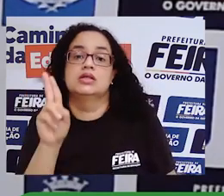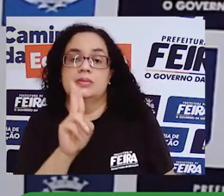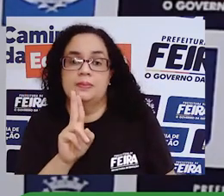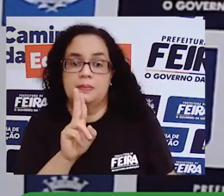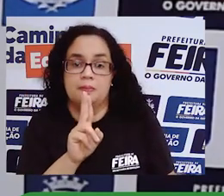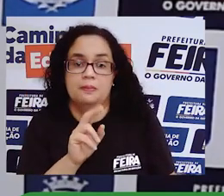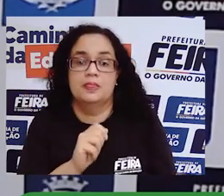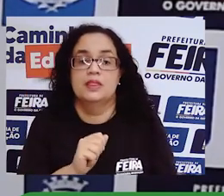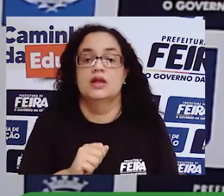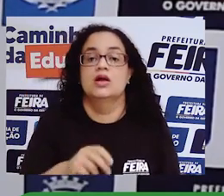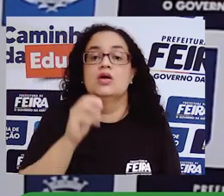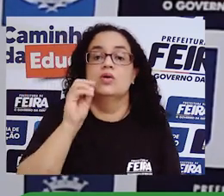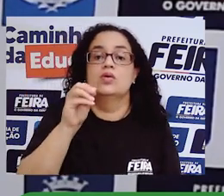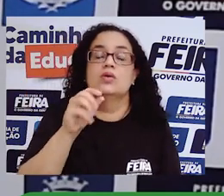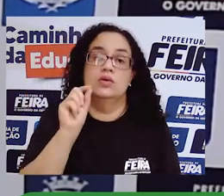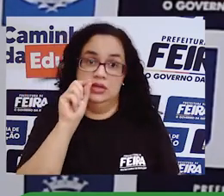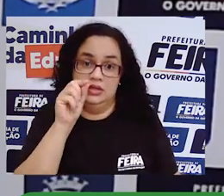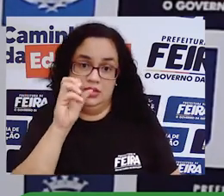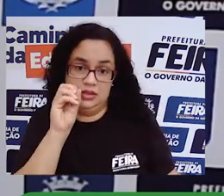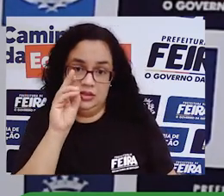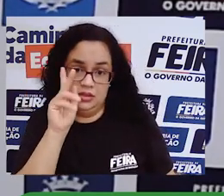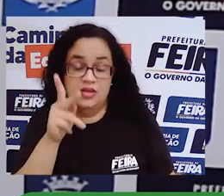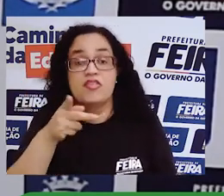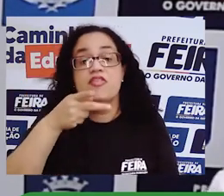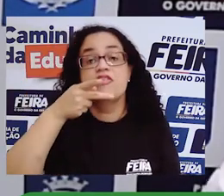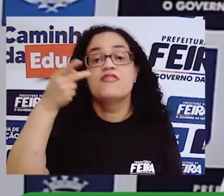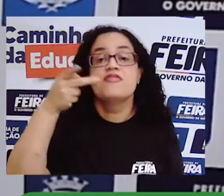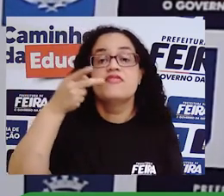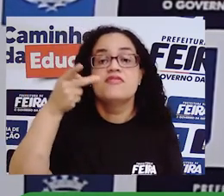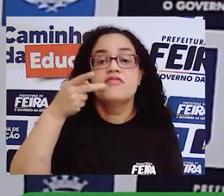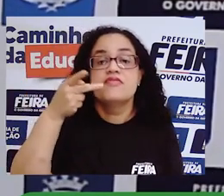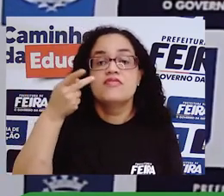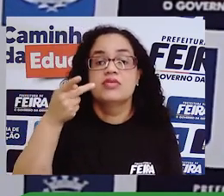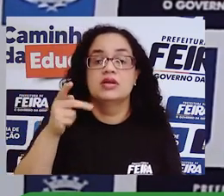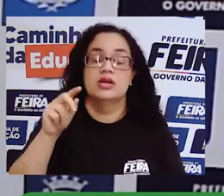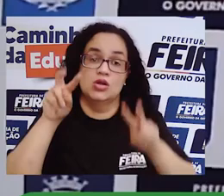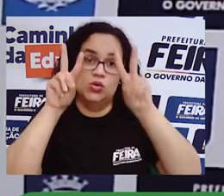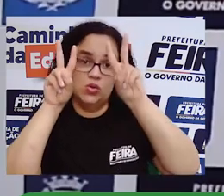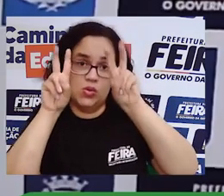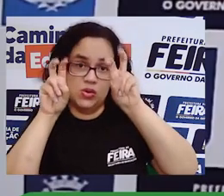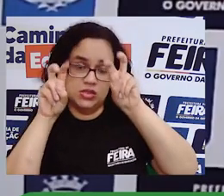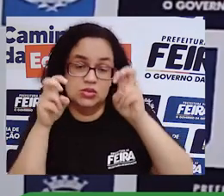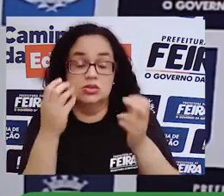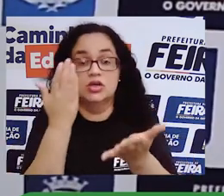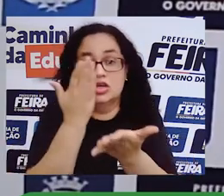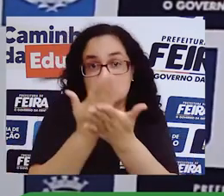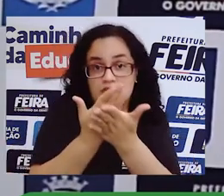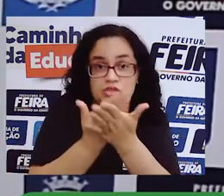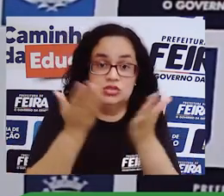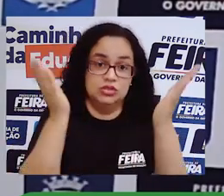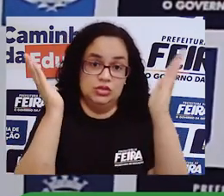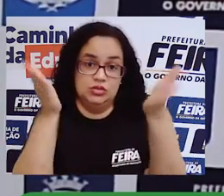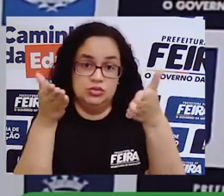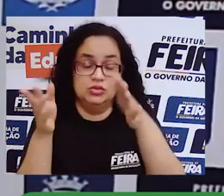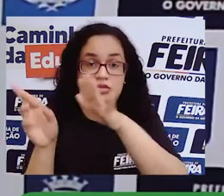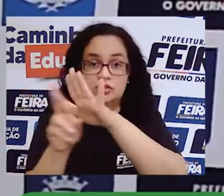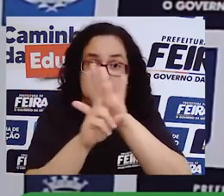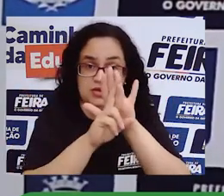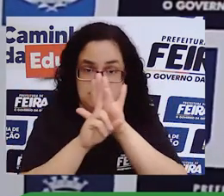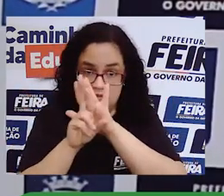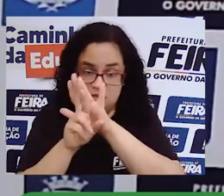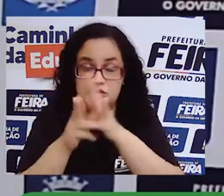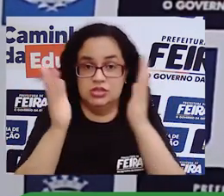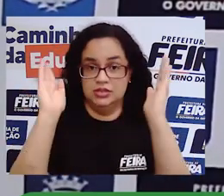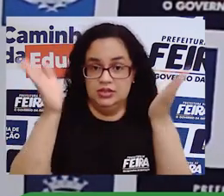escrita, tá bom? Já vou falar qual é o assunto que a gente vai trabalhar hoje. Vou mostrar a apresentação da